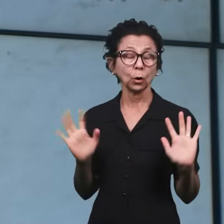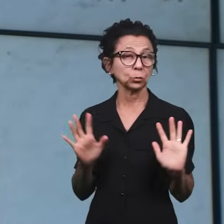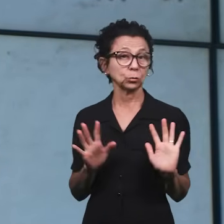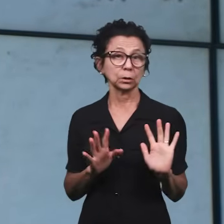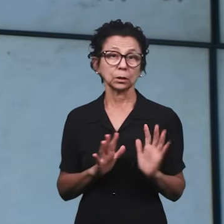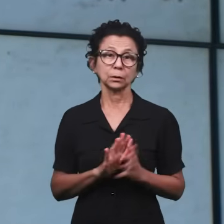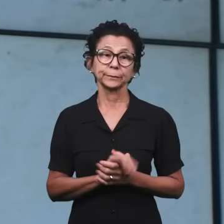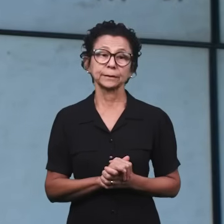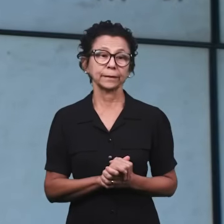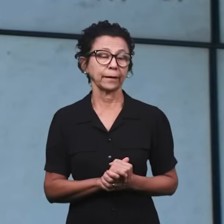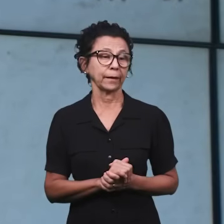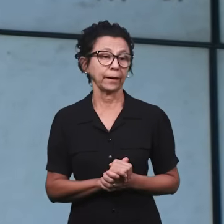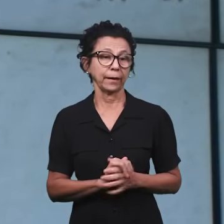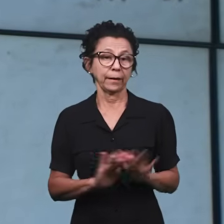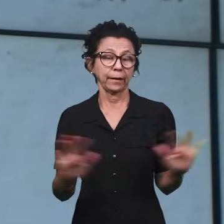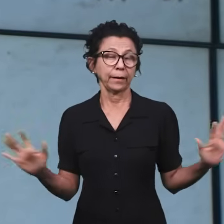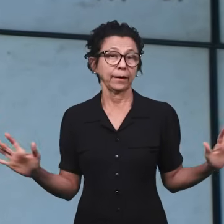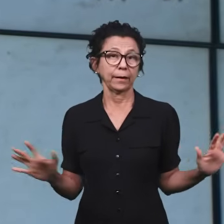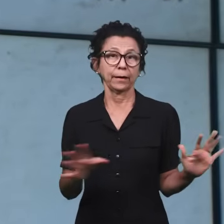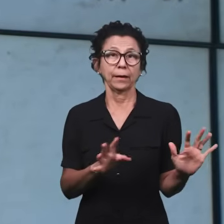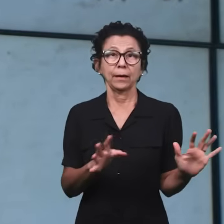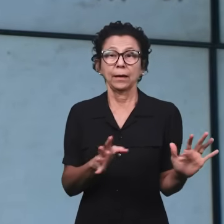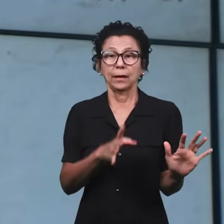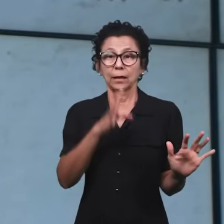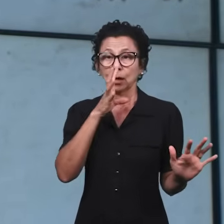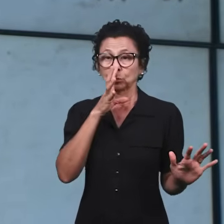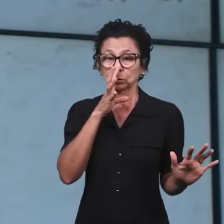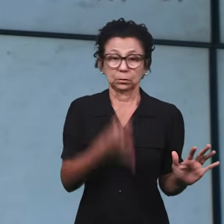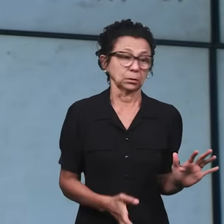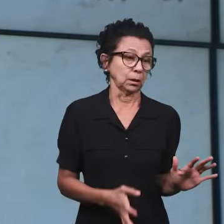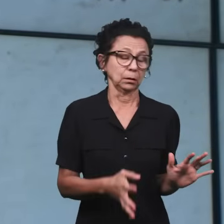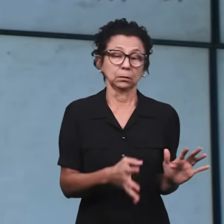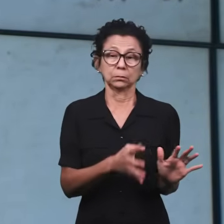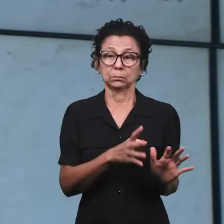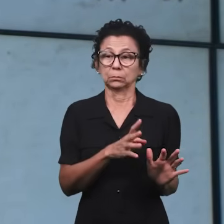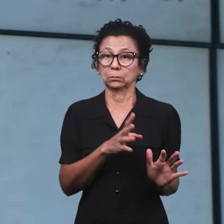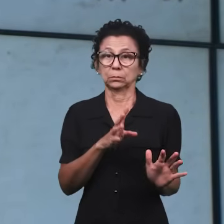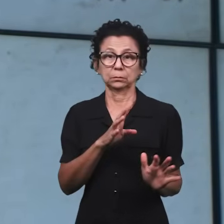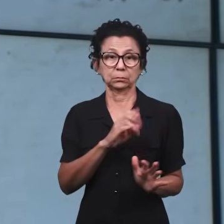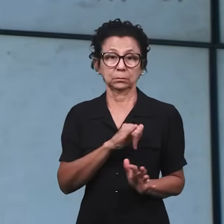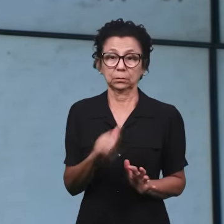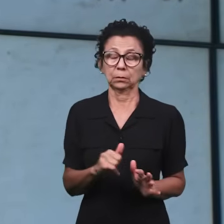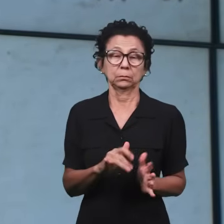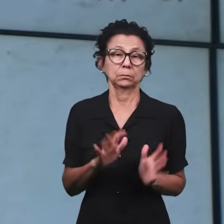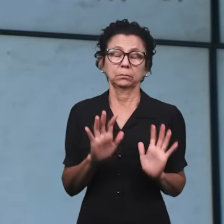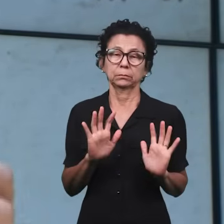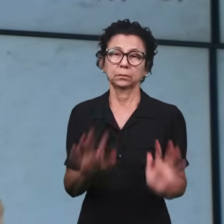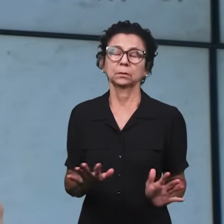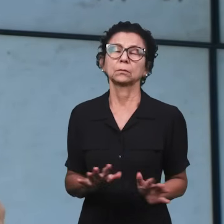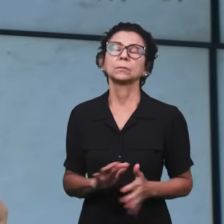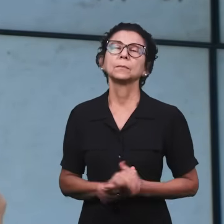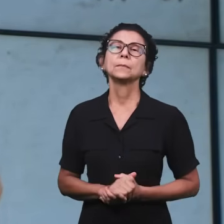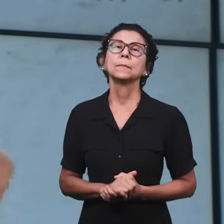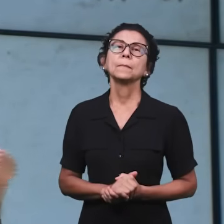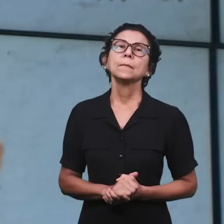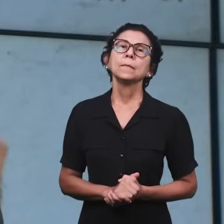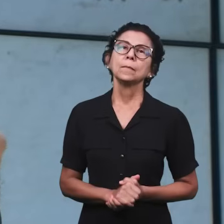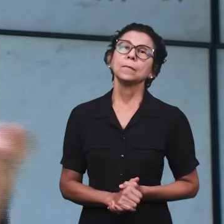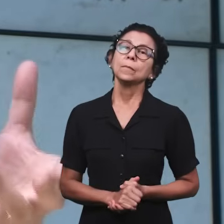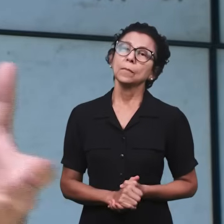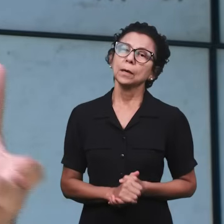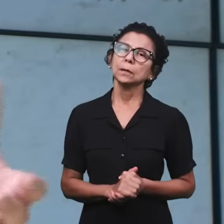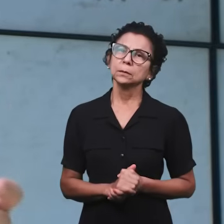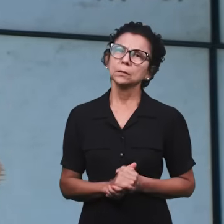estamos afirmando nada ou cravando, né, assim, uma fala, mas são elementos que